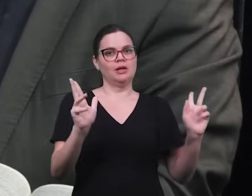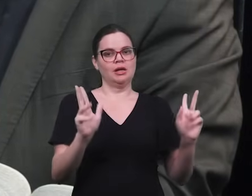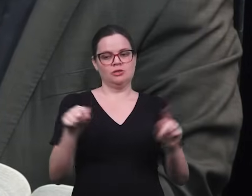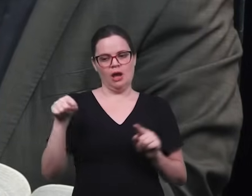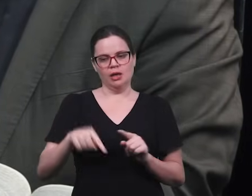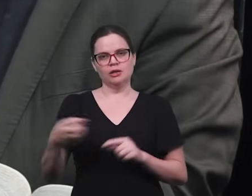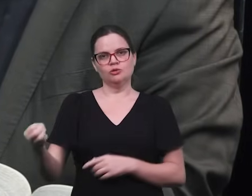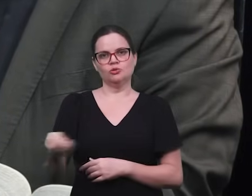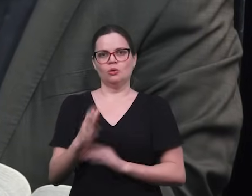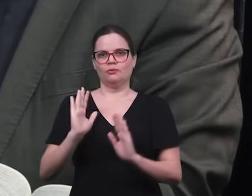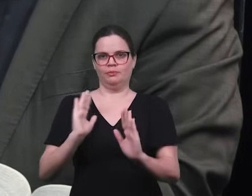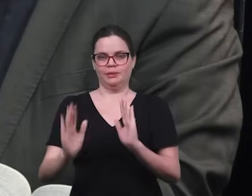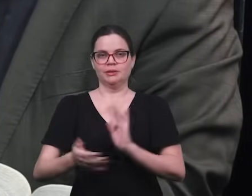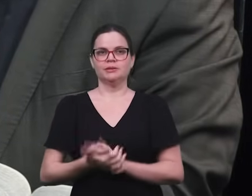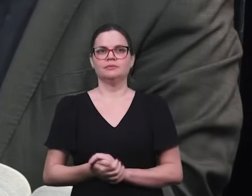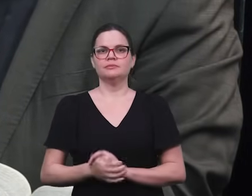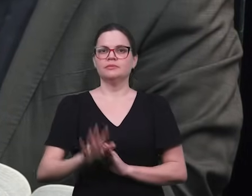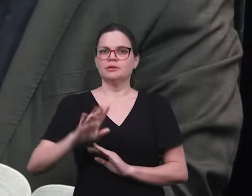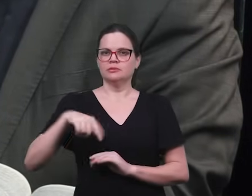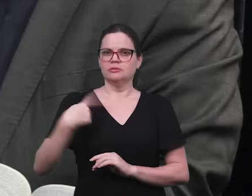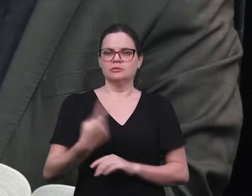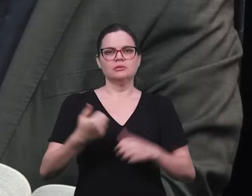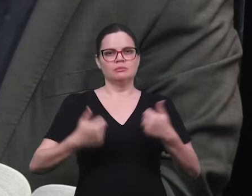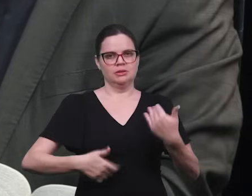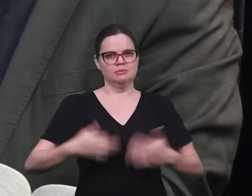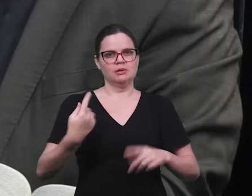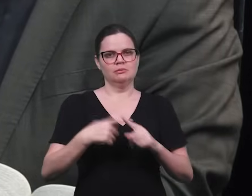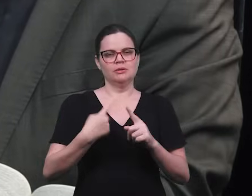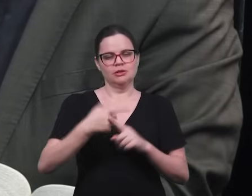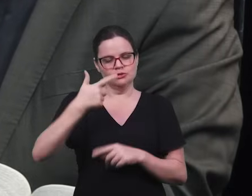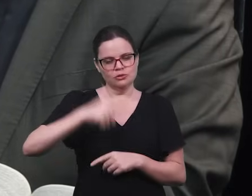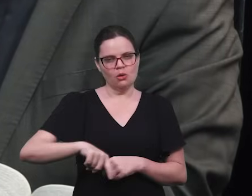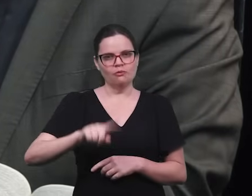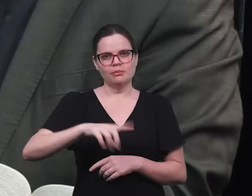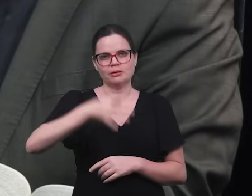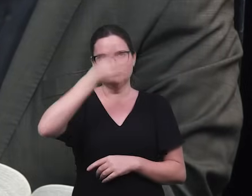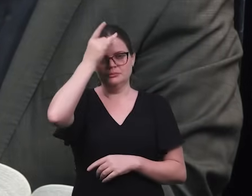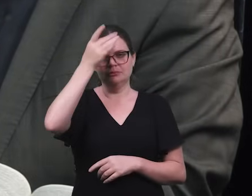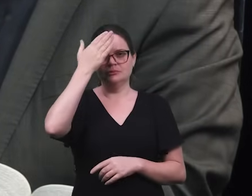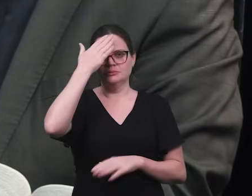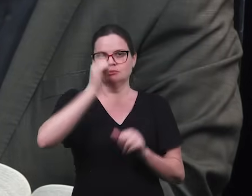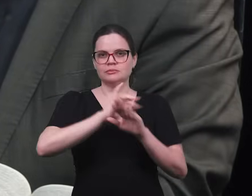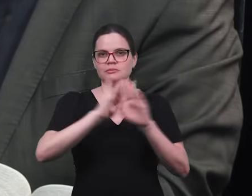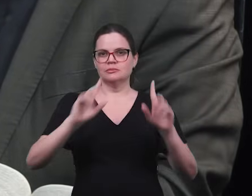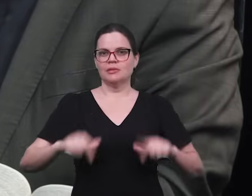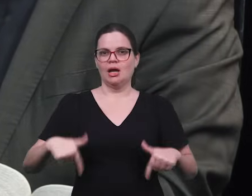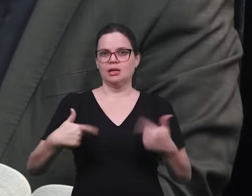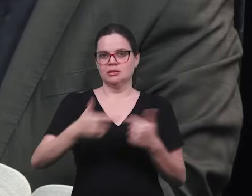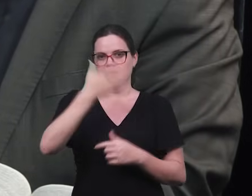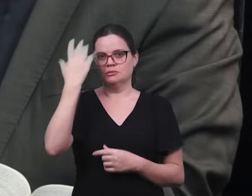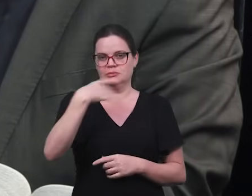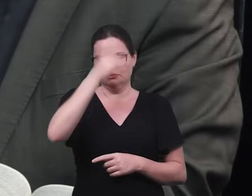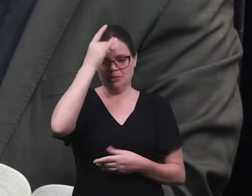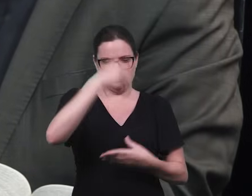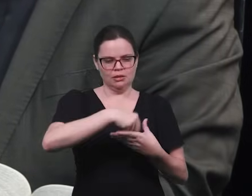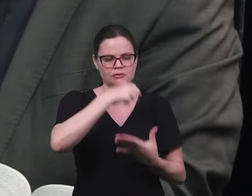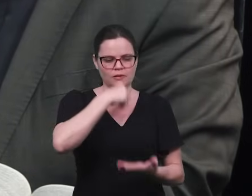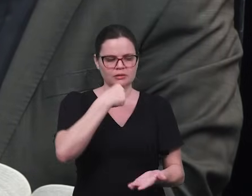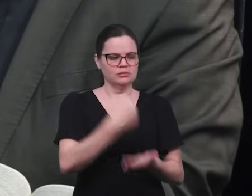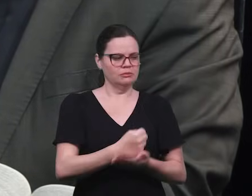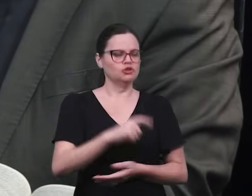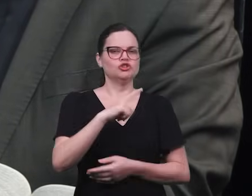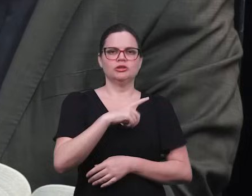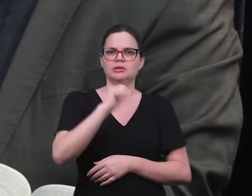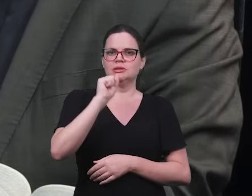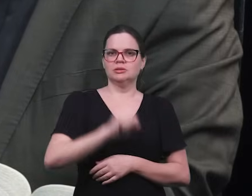estamos apenas repetindo, falando isso como para fixar, né, que o Espírito Santo ele estava presente no Velho Testamento do